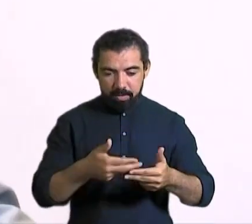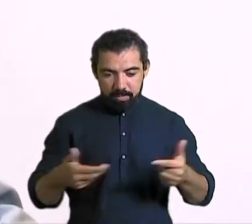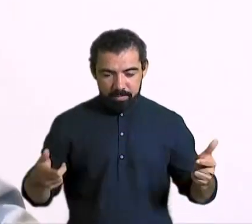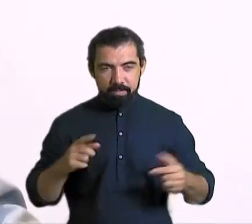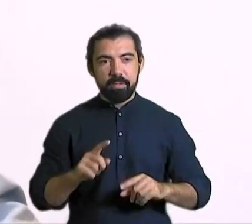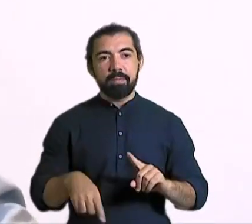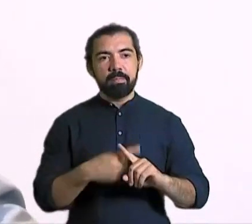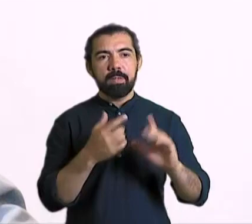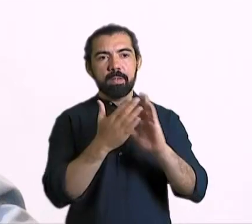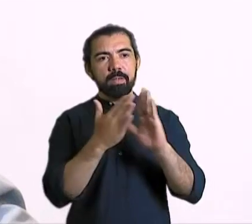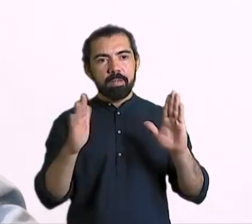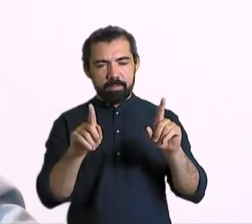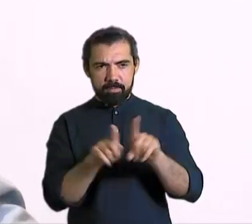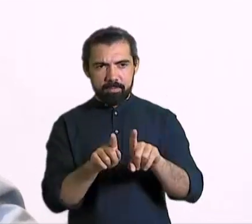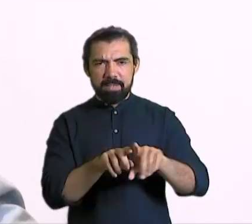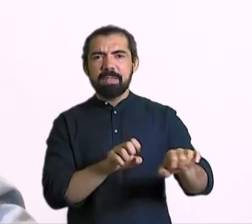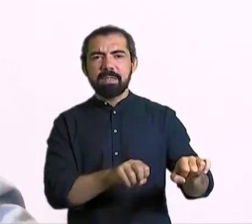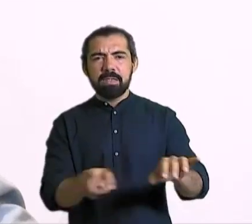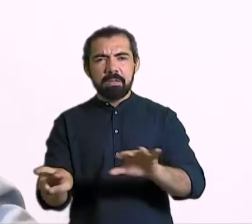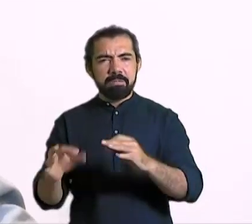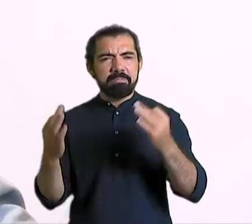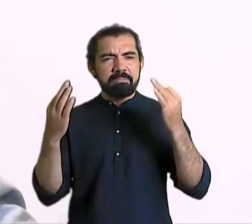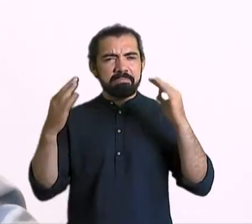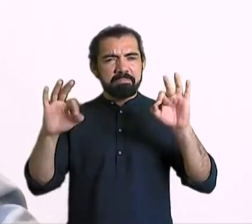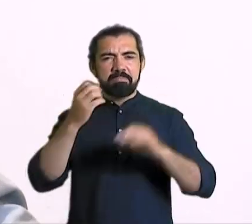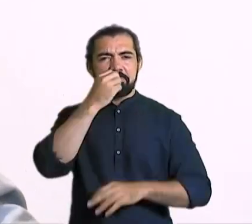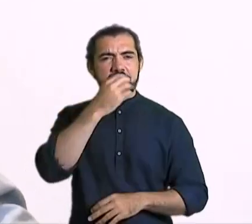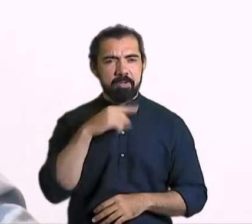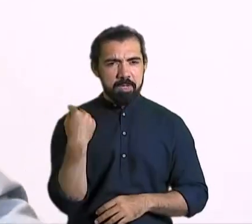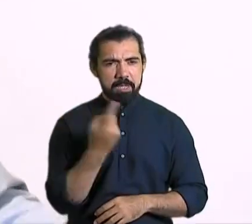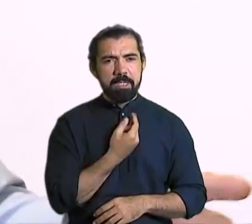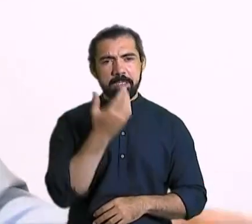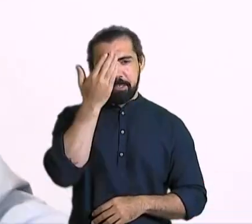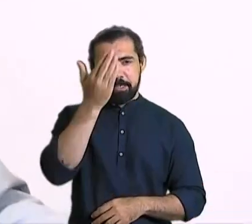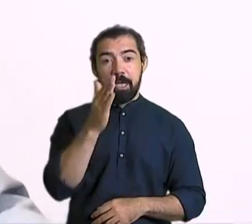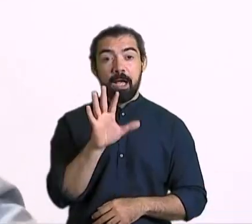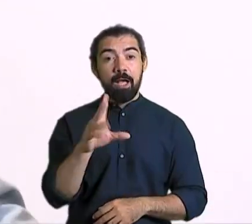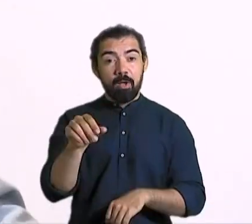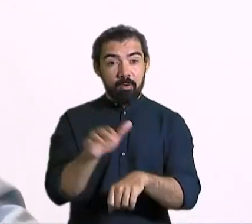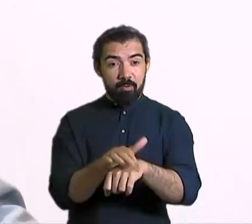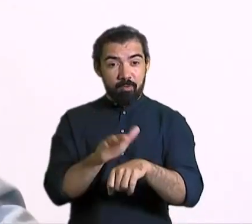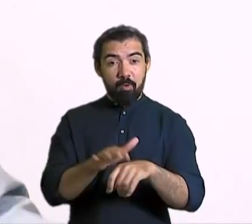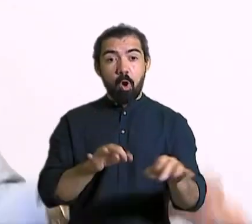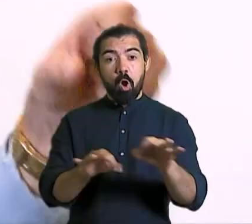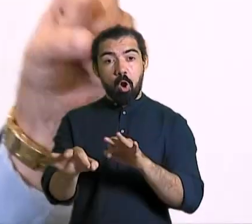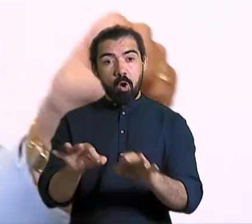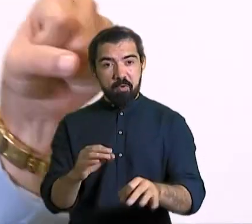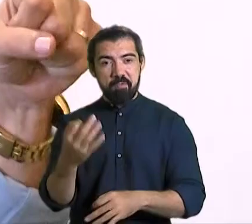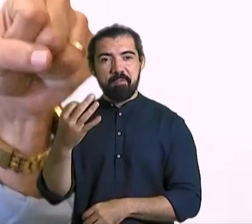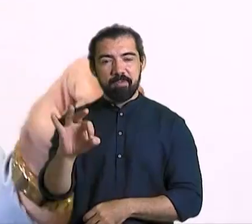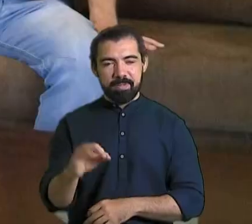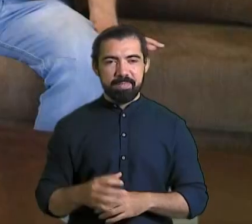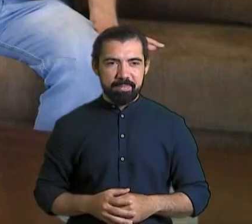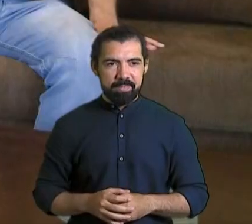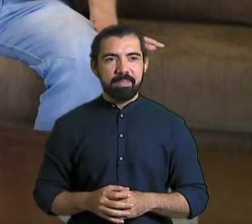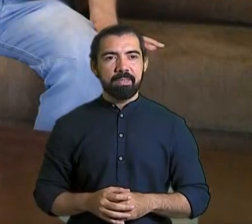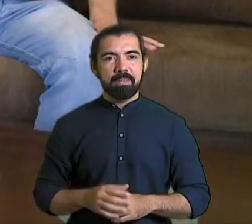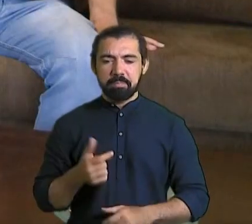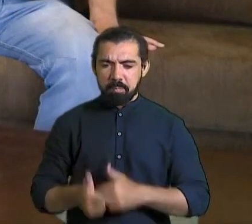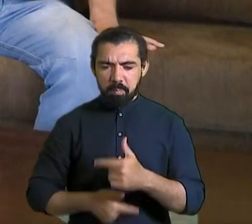braille. Realmente foi uma semana muito bacana, a gente agradece a todos que organizaram, né? Principalmente aquela turma que estava lá de